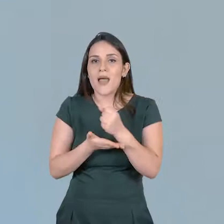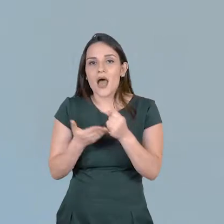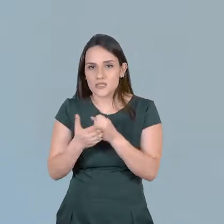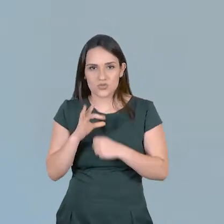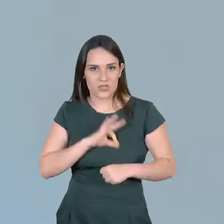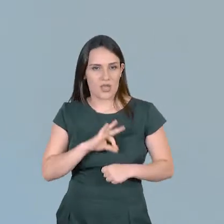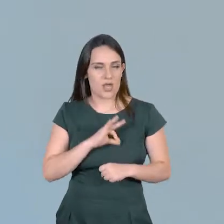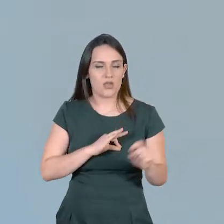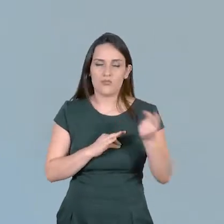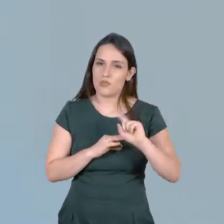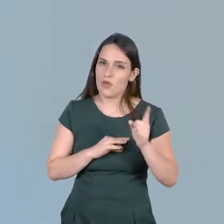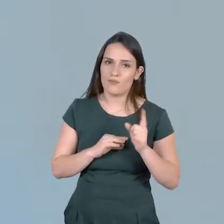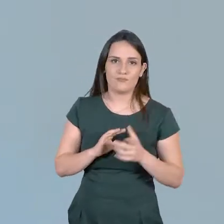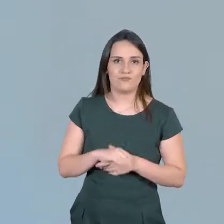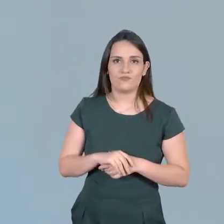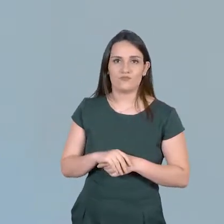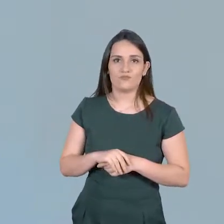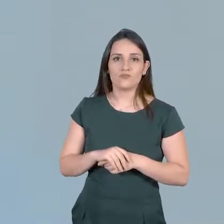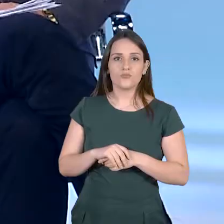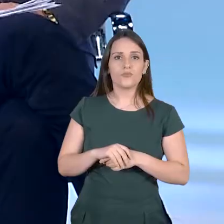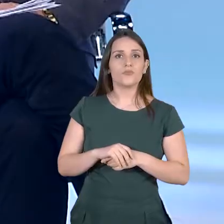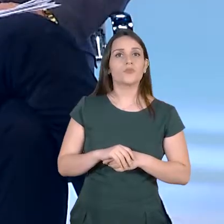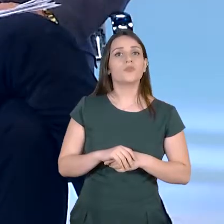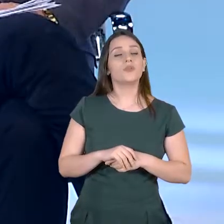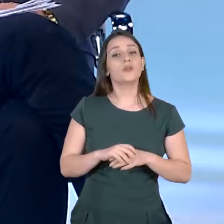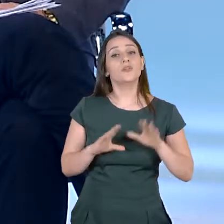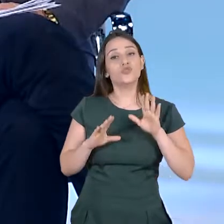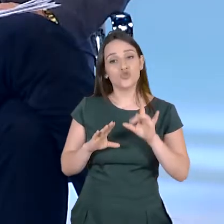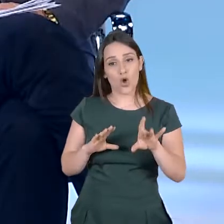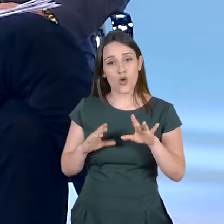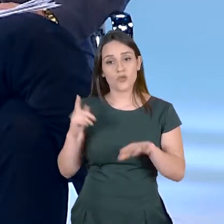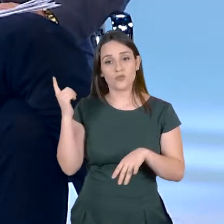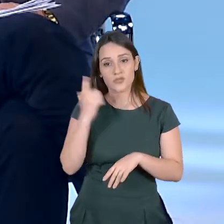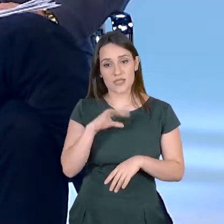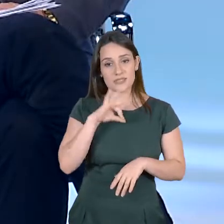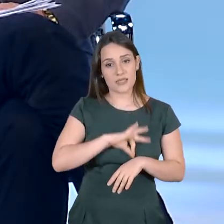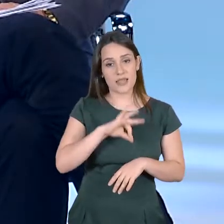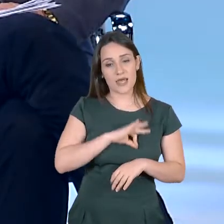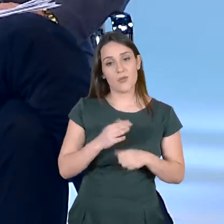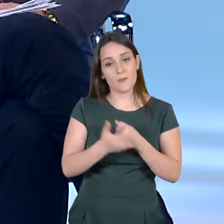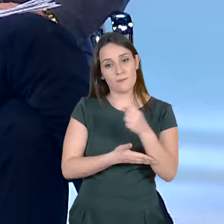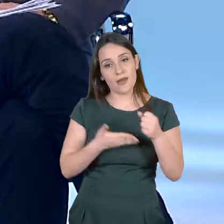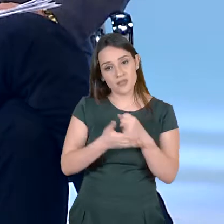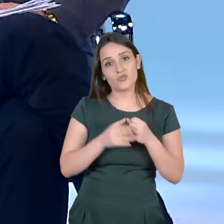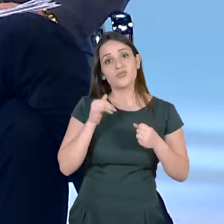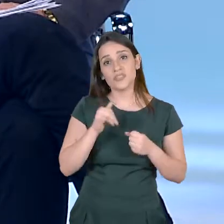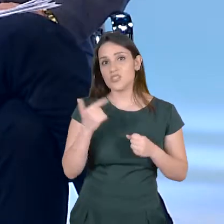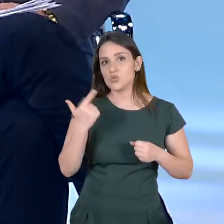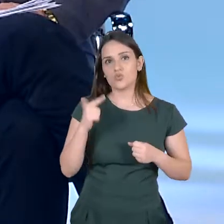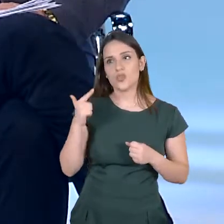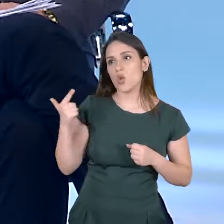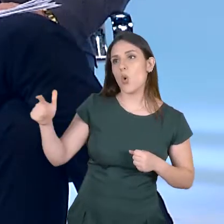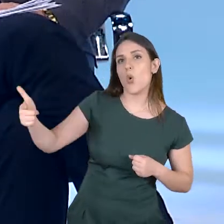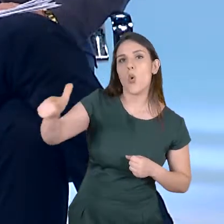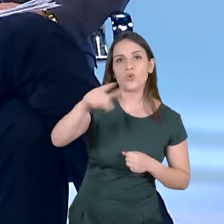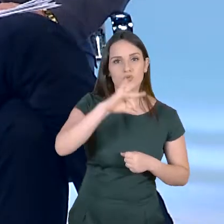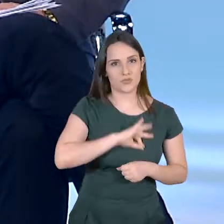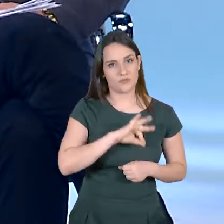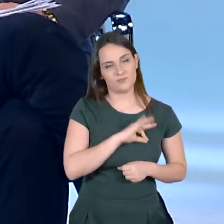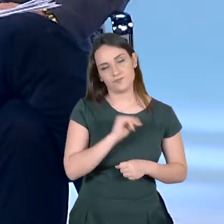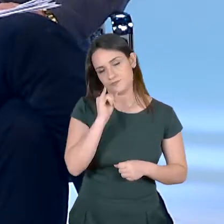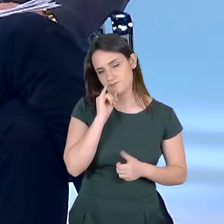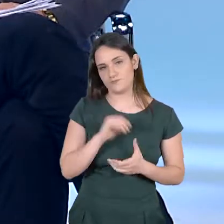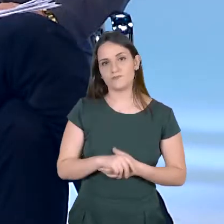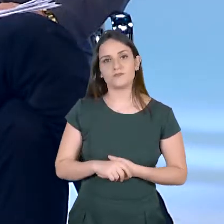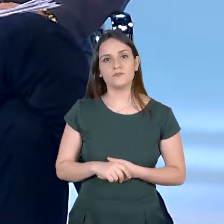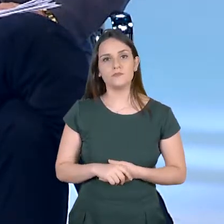salário mínimo aquele que não tem outra renda. Então, voltando até um exemplo que eu já mencionei aqui, suponhamos uma